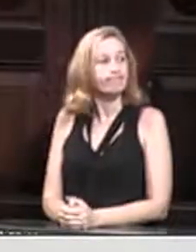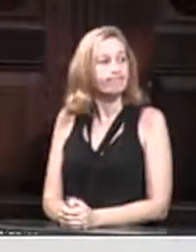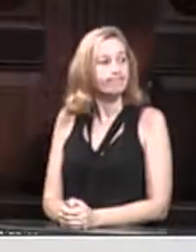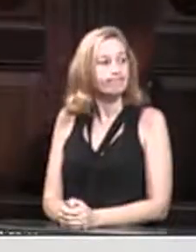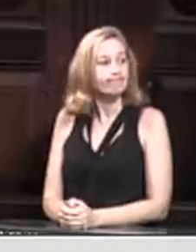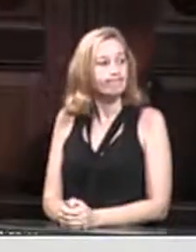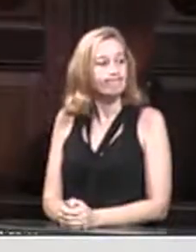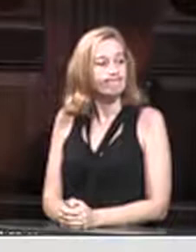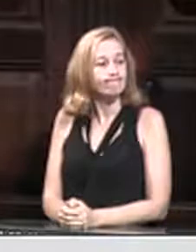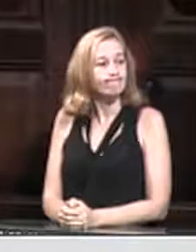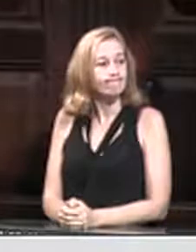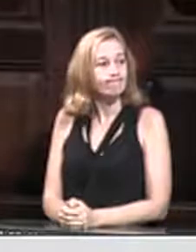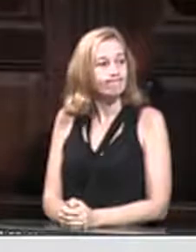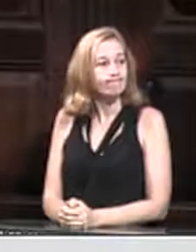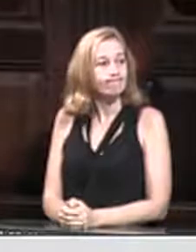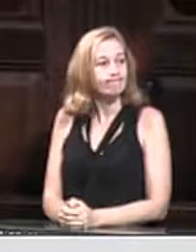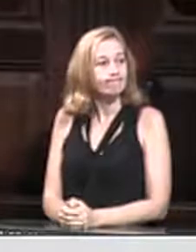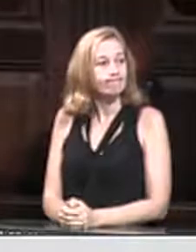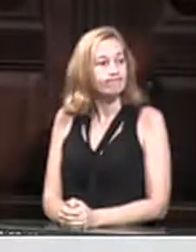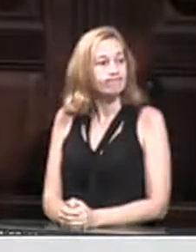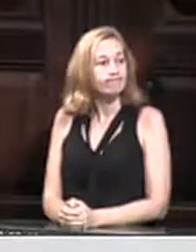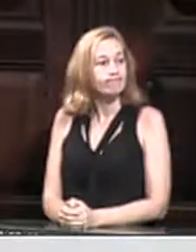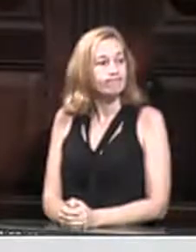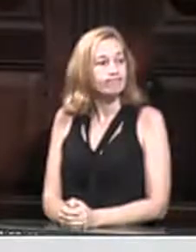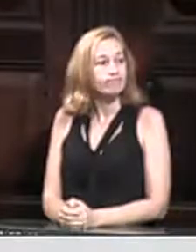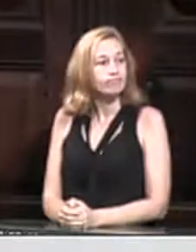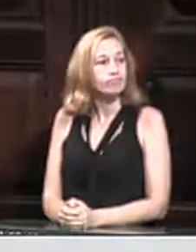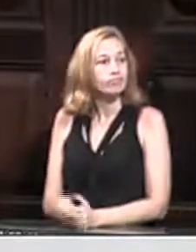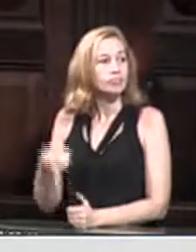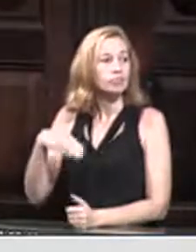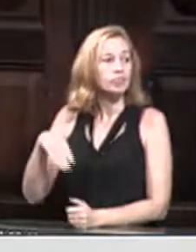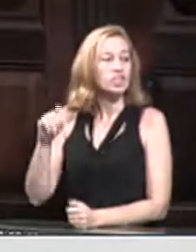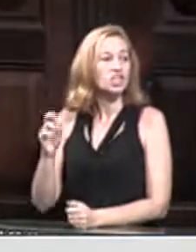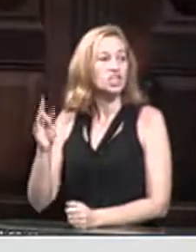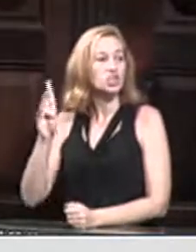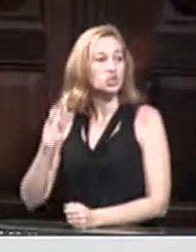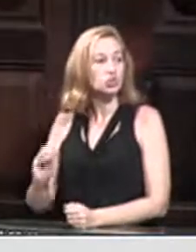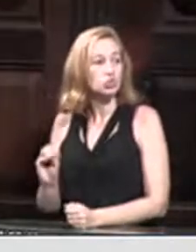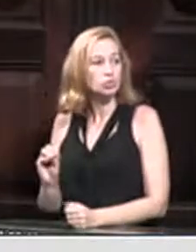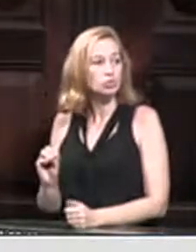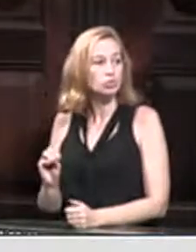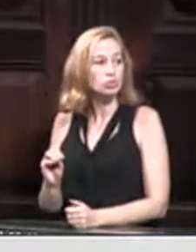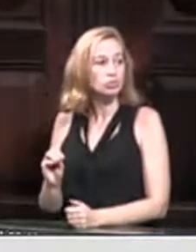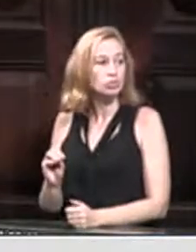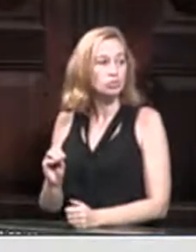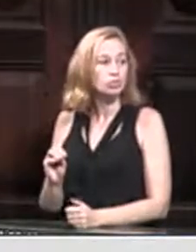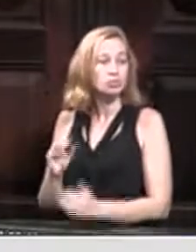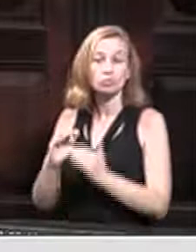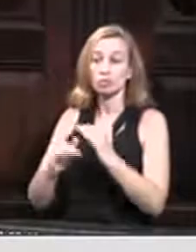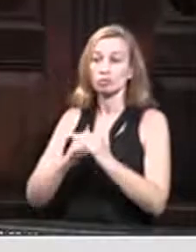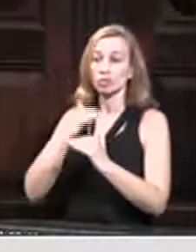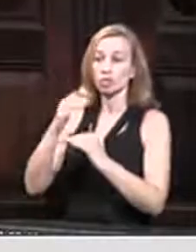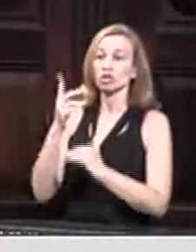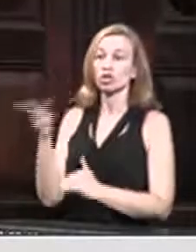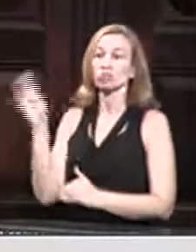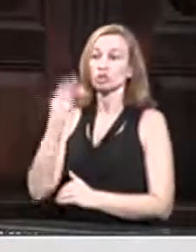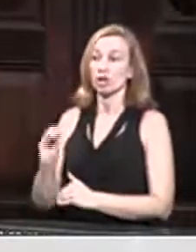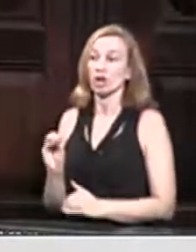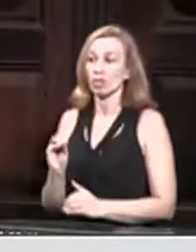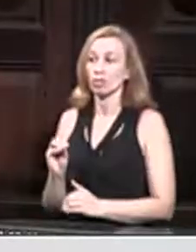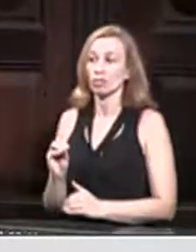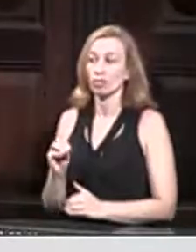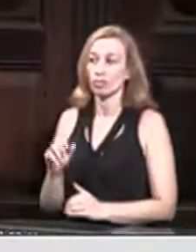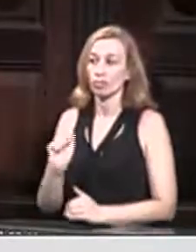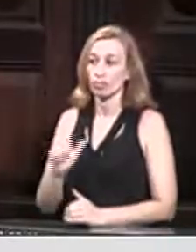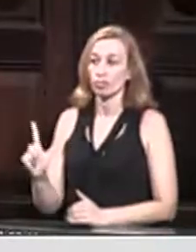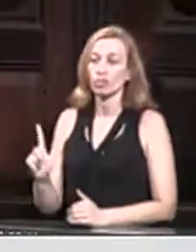havido desmentido, que o ministro do Supremo Tribunal Federal, Luiz Roberto